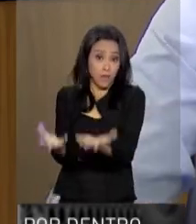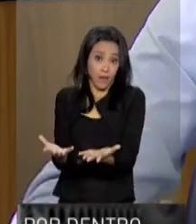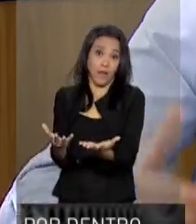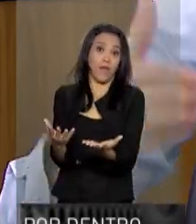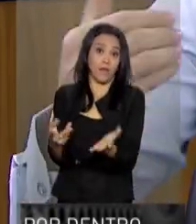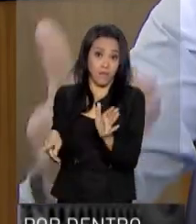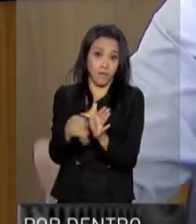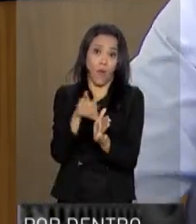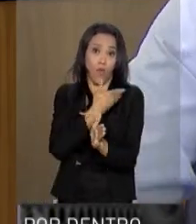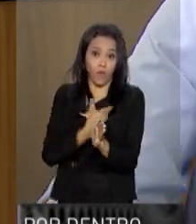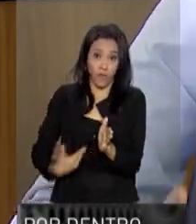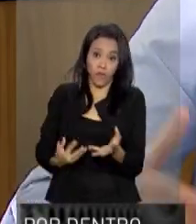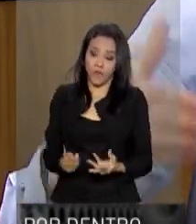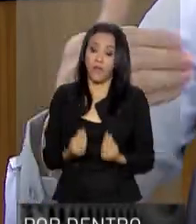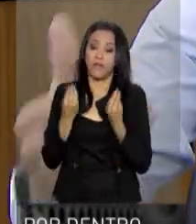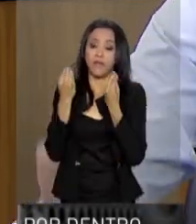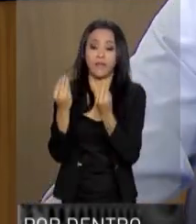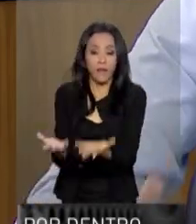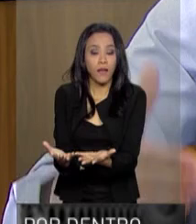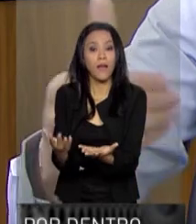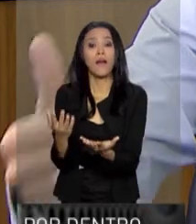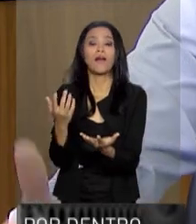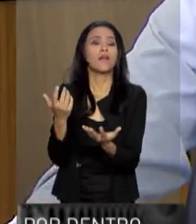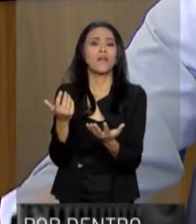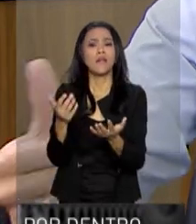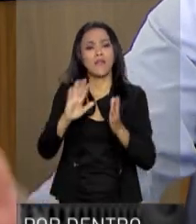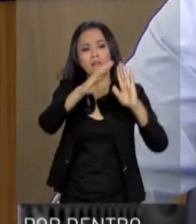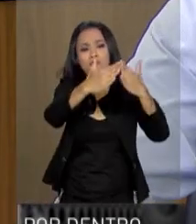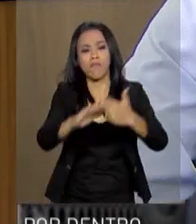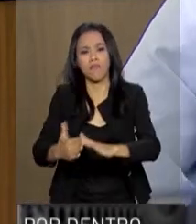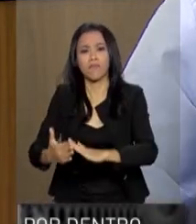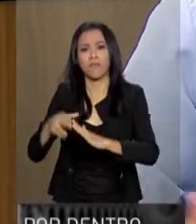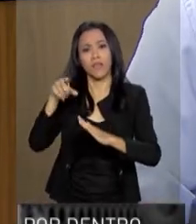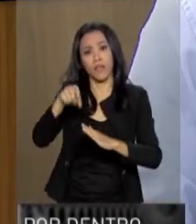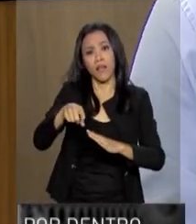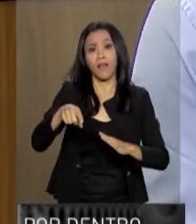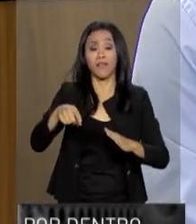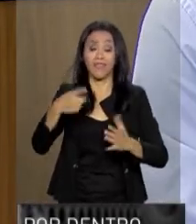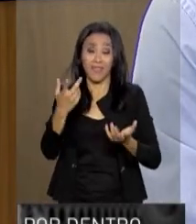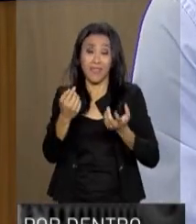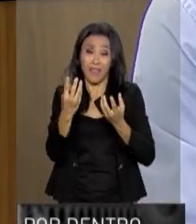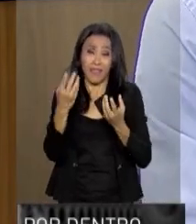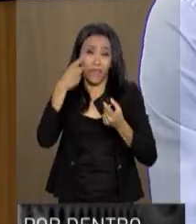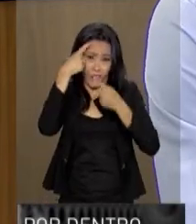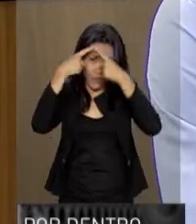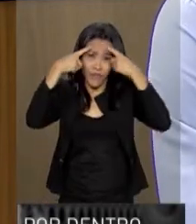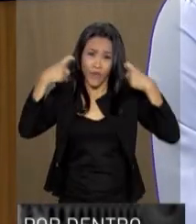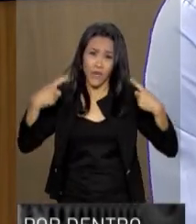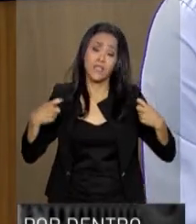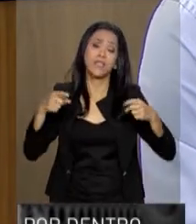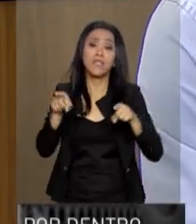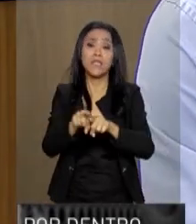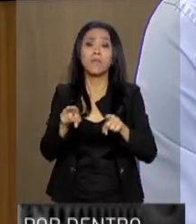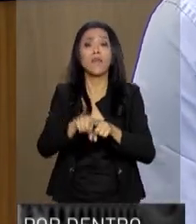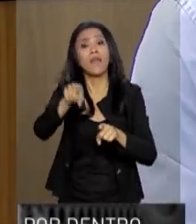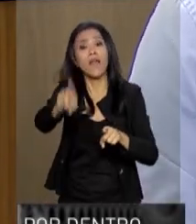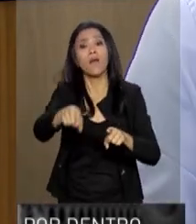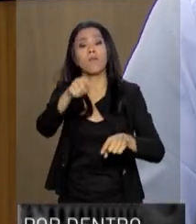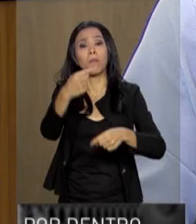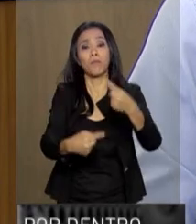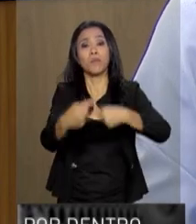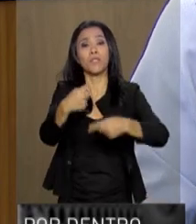entregues em comunidades em territórios vulneráveis à violência e é uma importante política de inclusão social da juventude